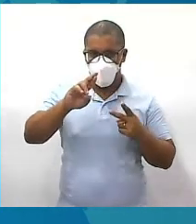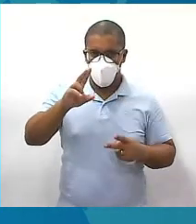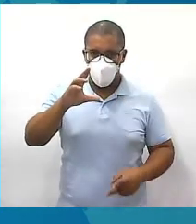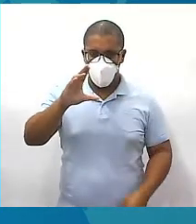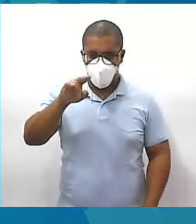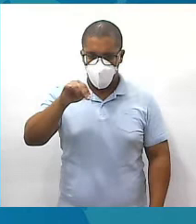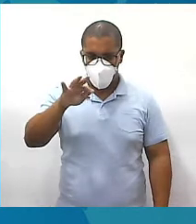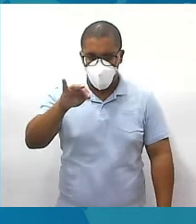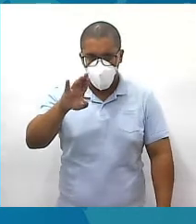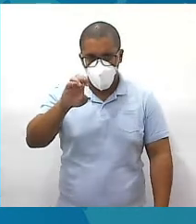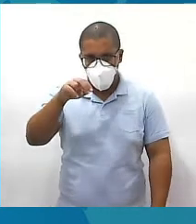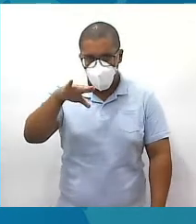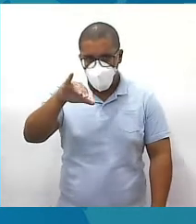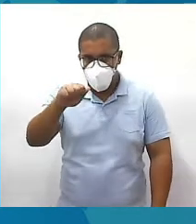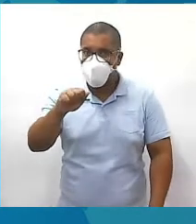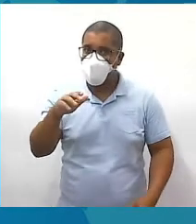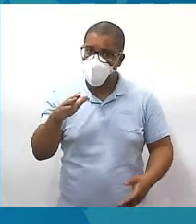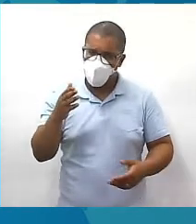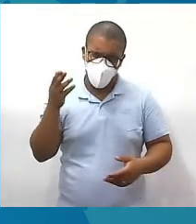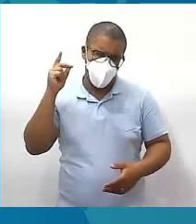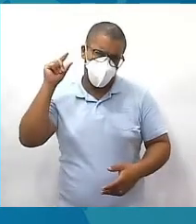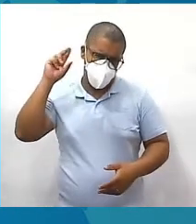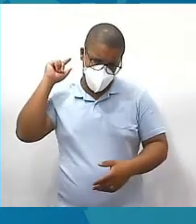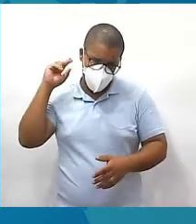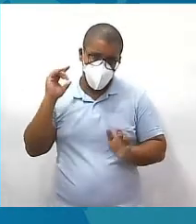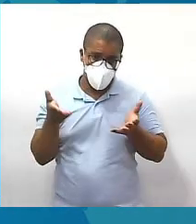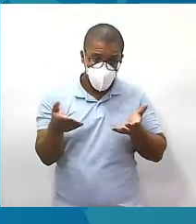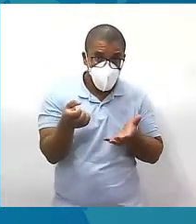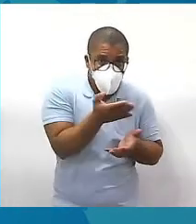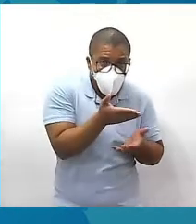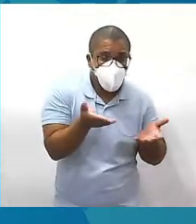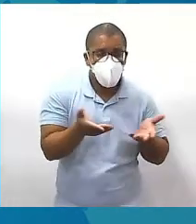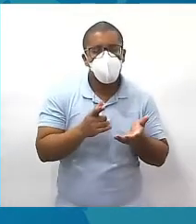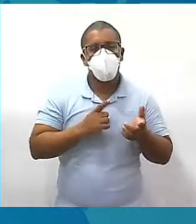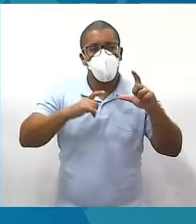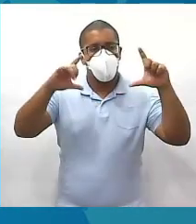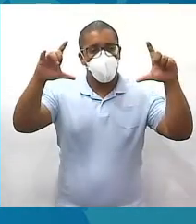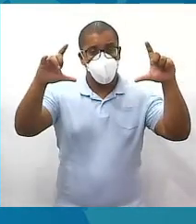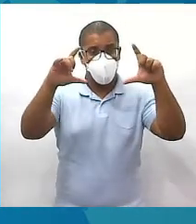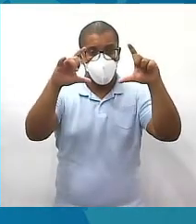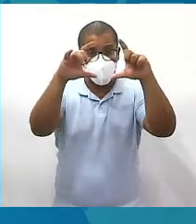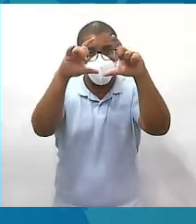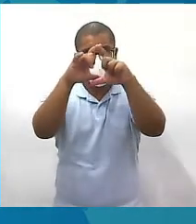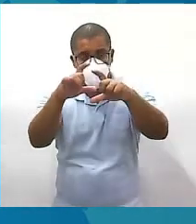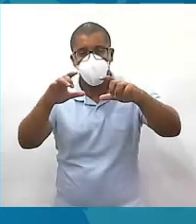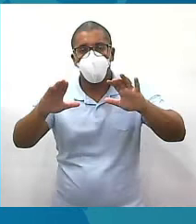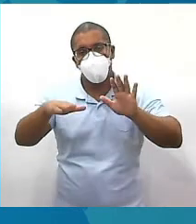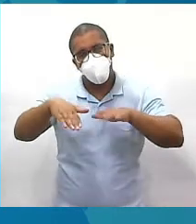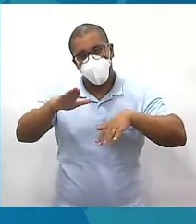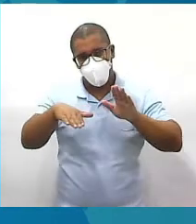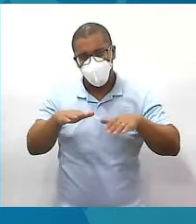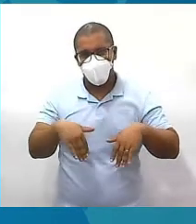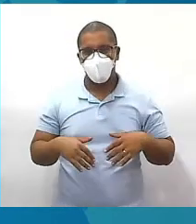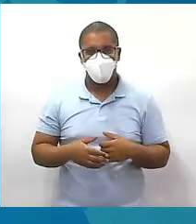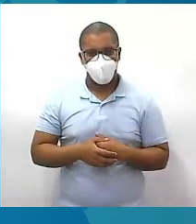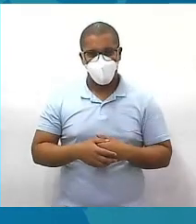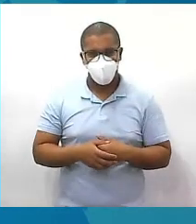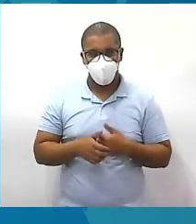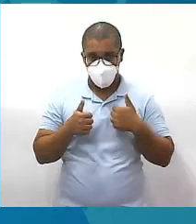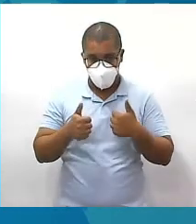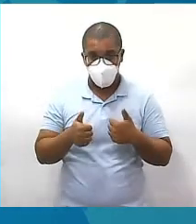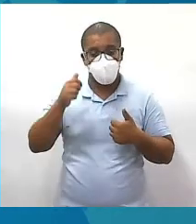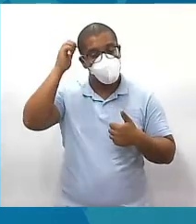mais rústico. Os mais novos têm várias circunferências e o alvo varia de cada um que está sendo construído,